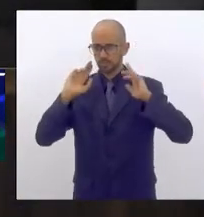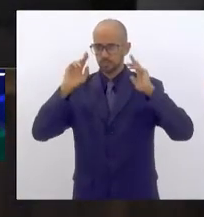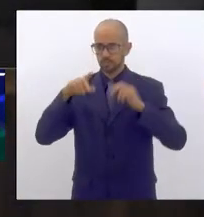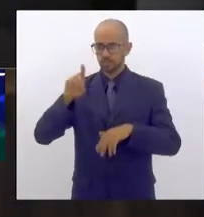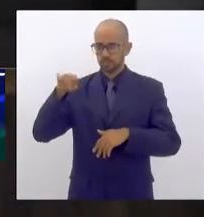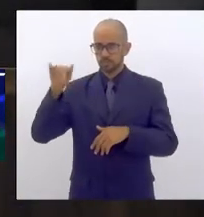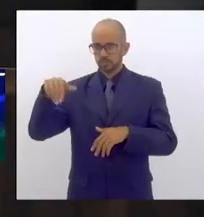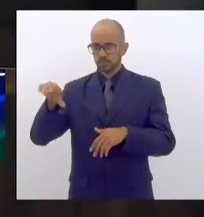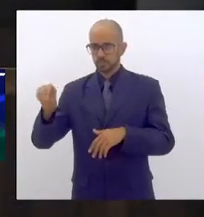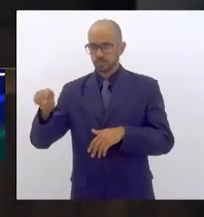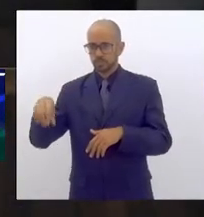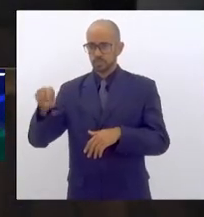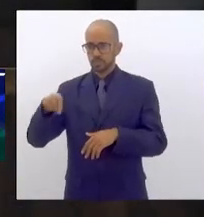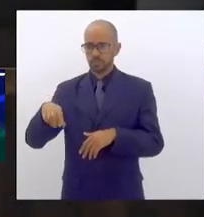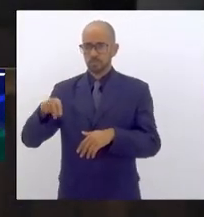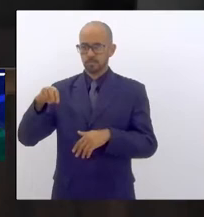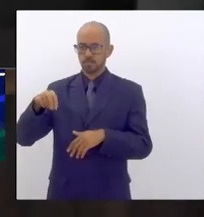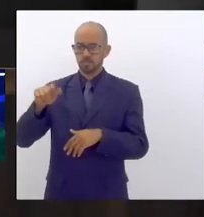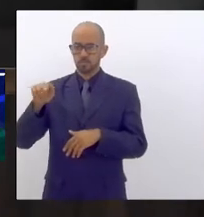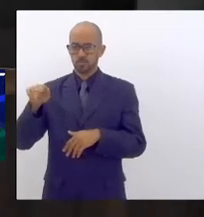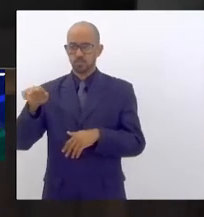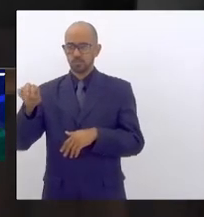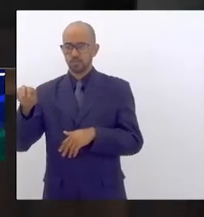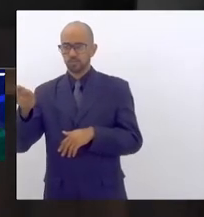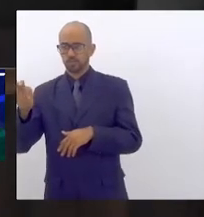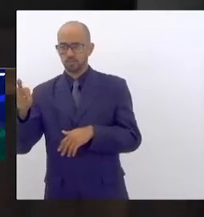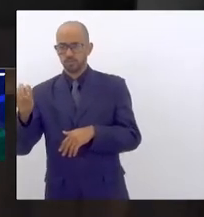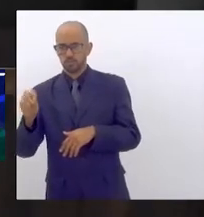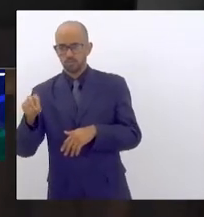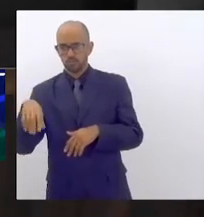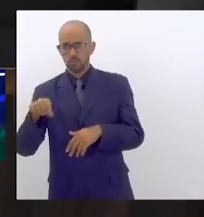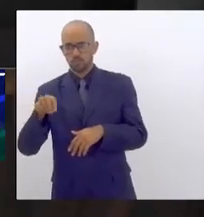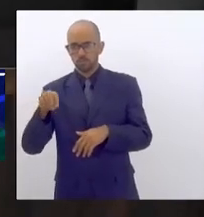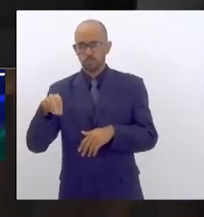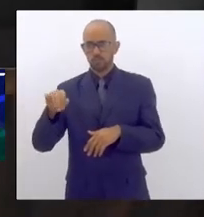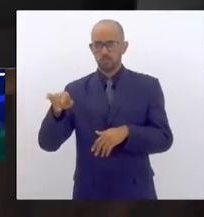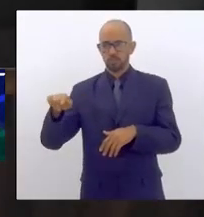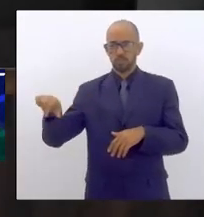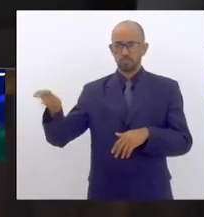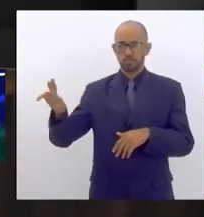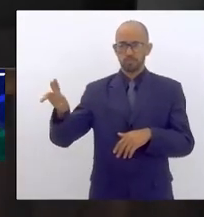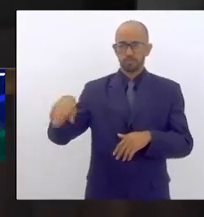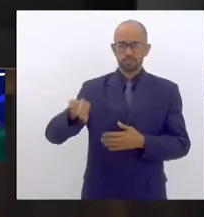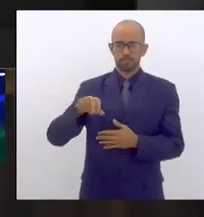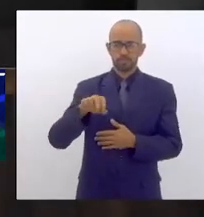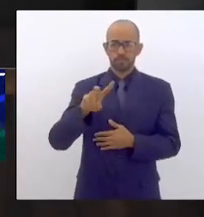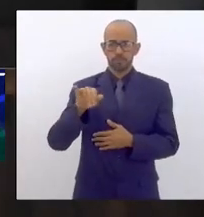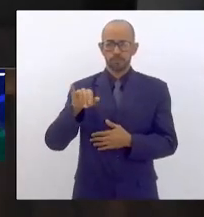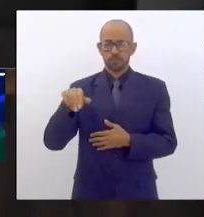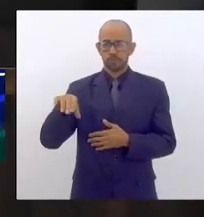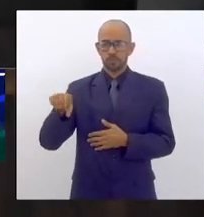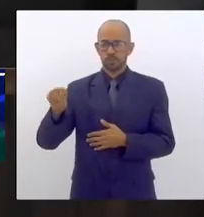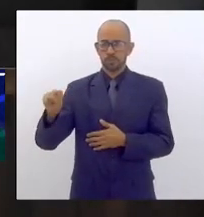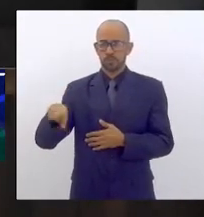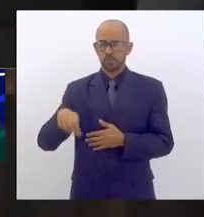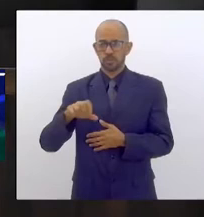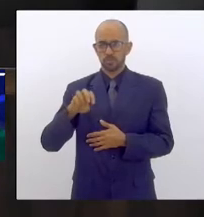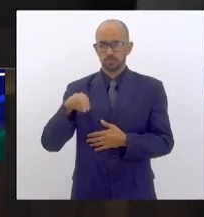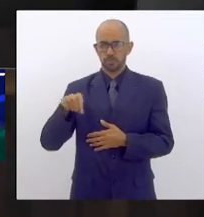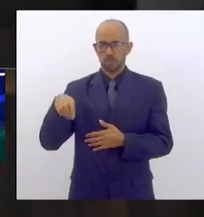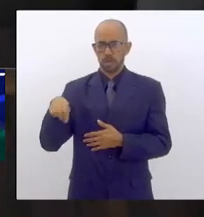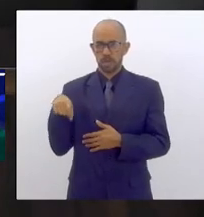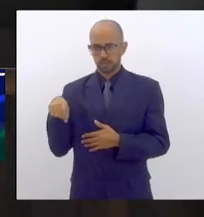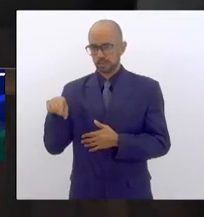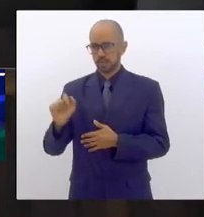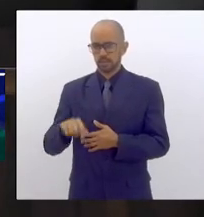Márcio Gualberto, deputado Marcos Abraão, deputado Marcos Miller, deputado Marcos Vinícius, deputado Max Lemos, deputado Noel de